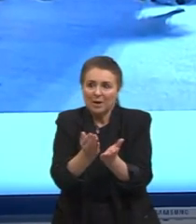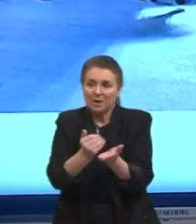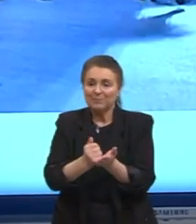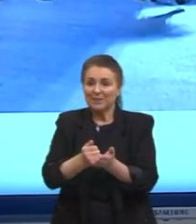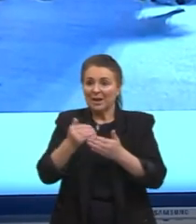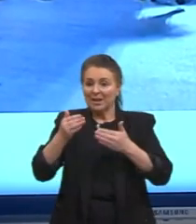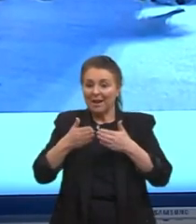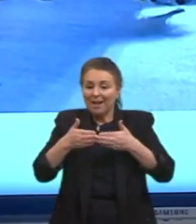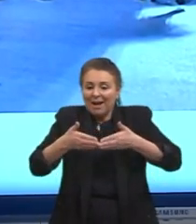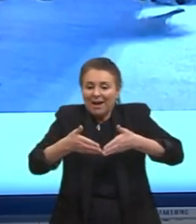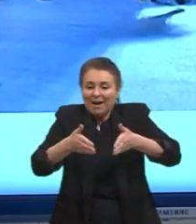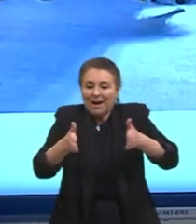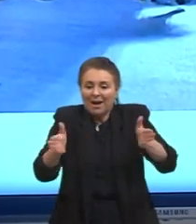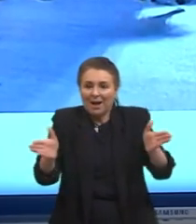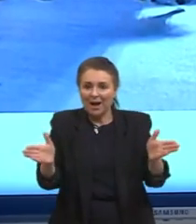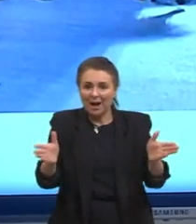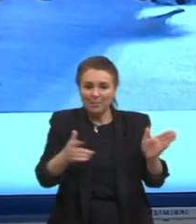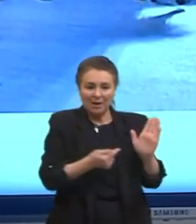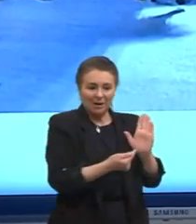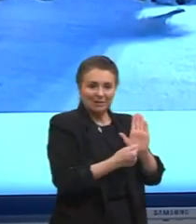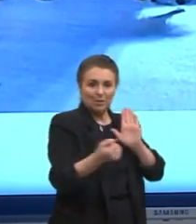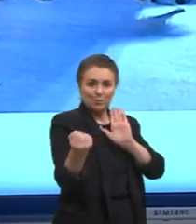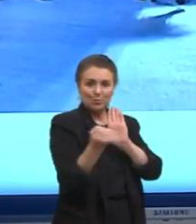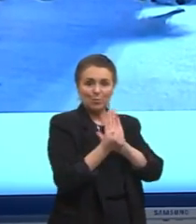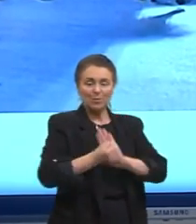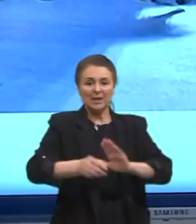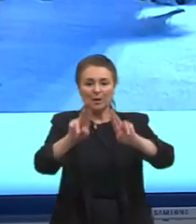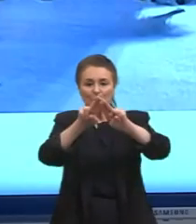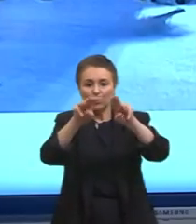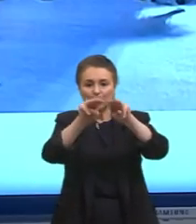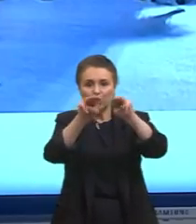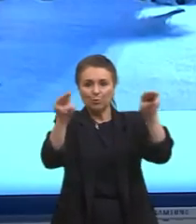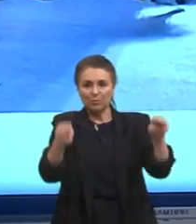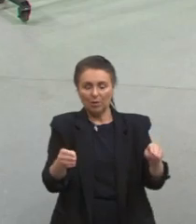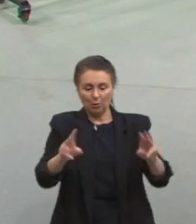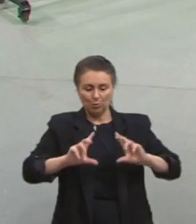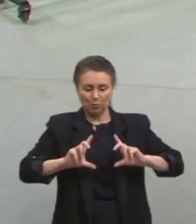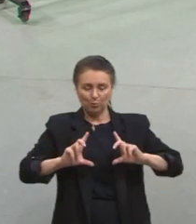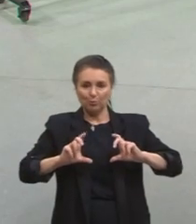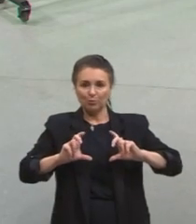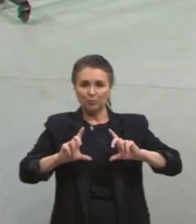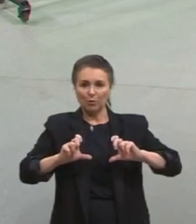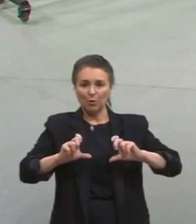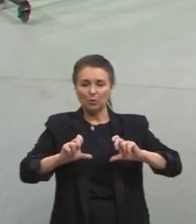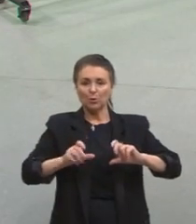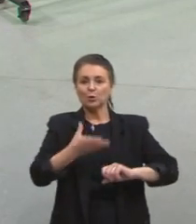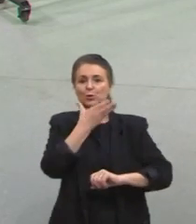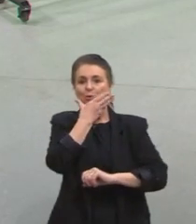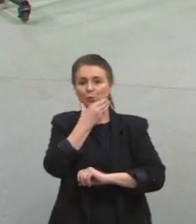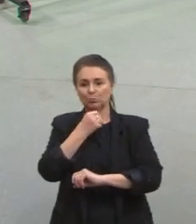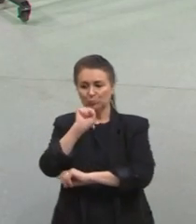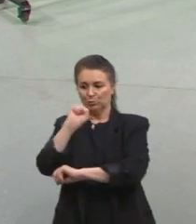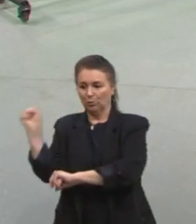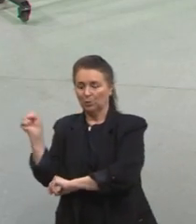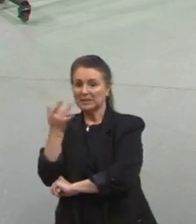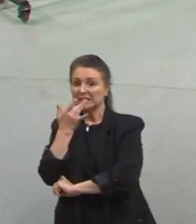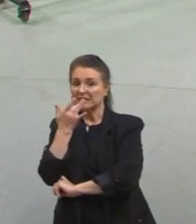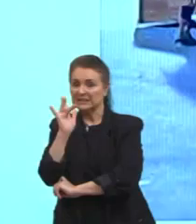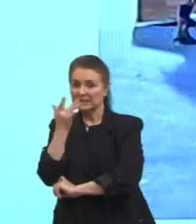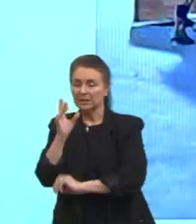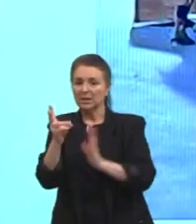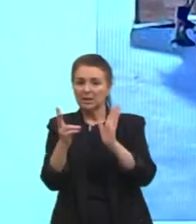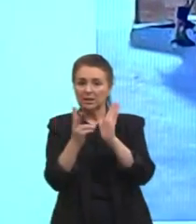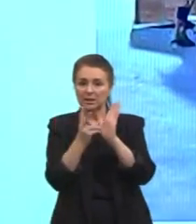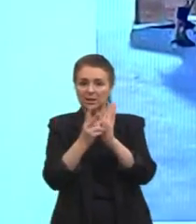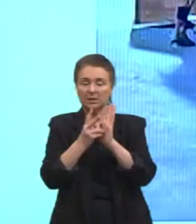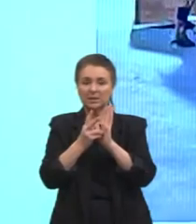com um carro simbolizando um museu né Cheio de retratos de senhores brancos grande indígenas e